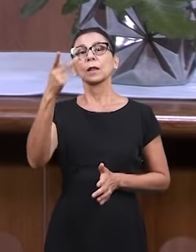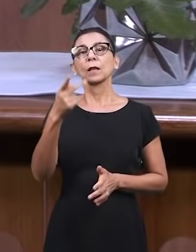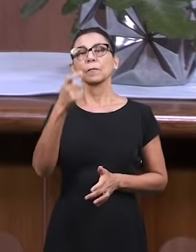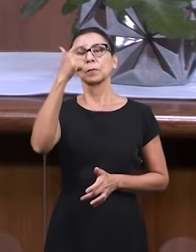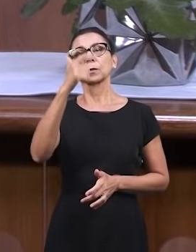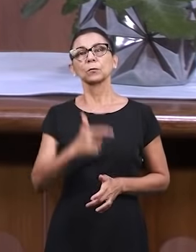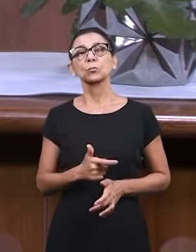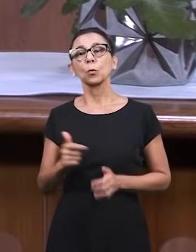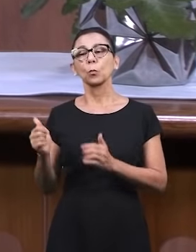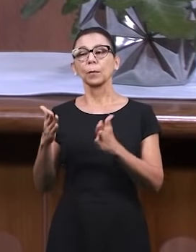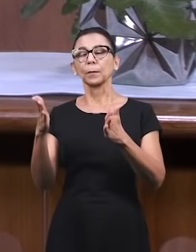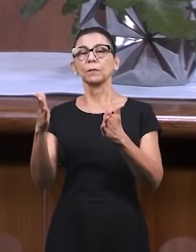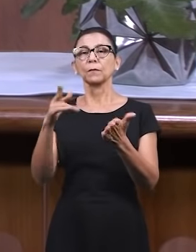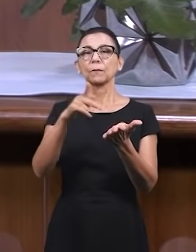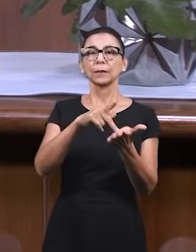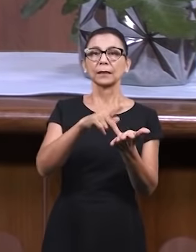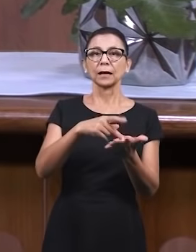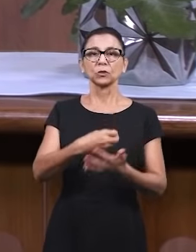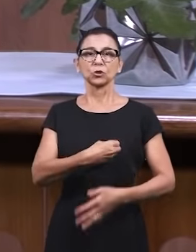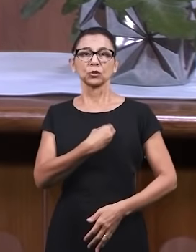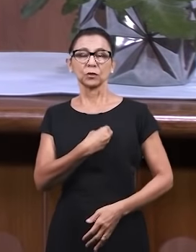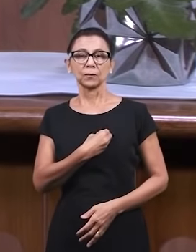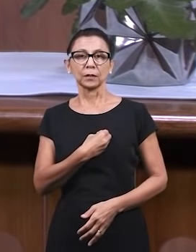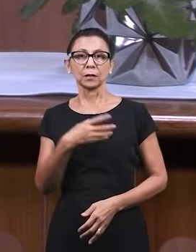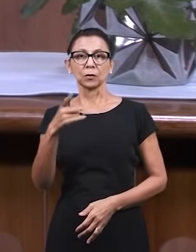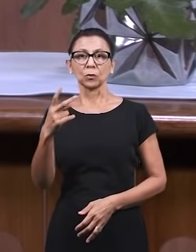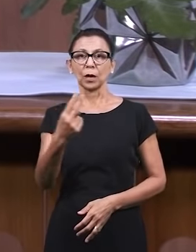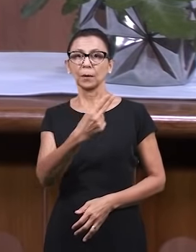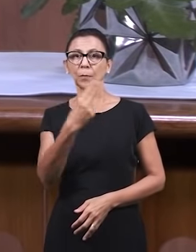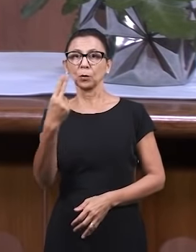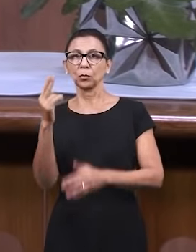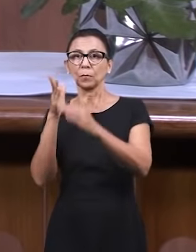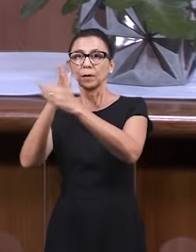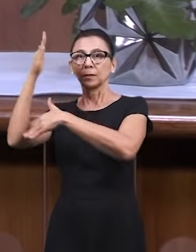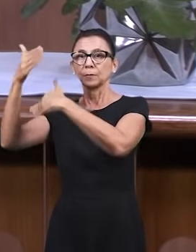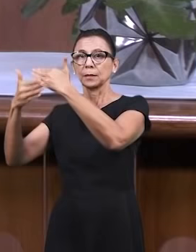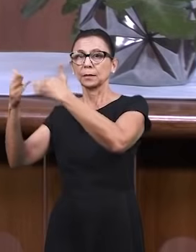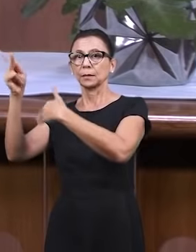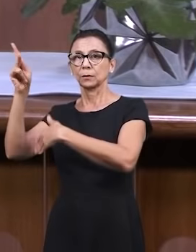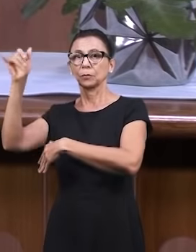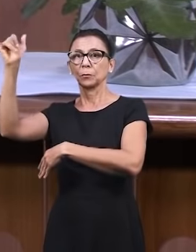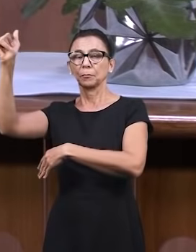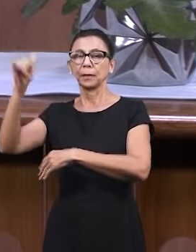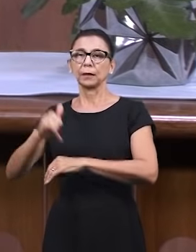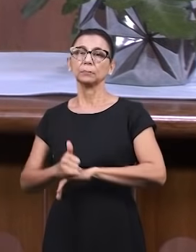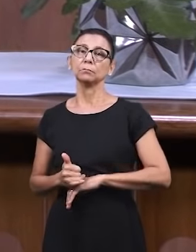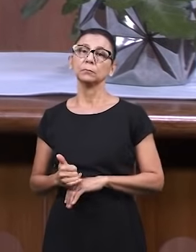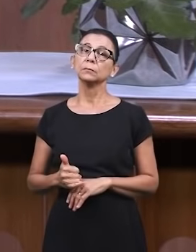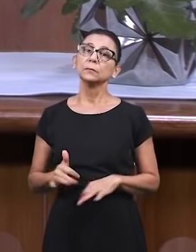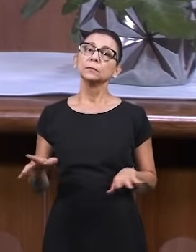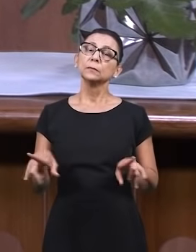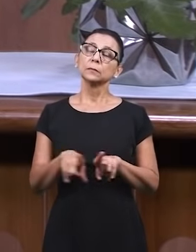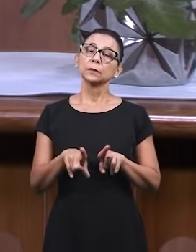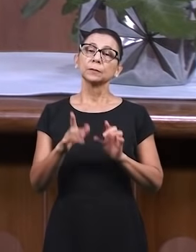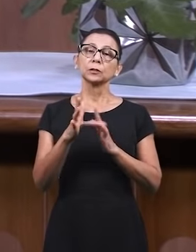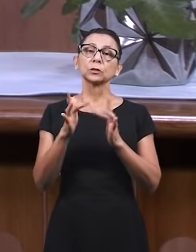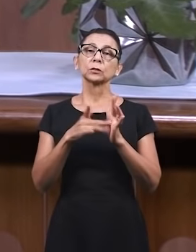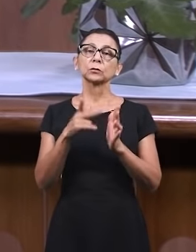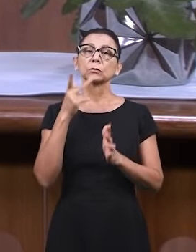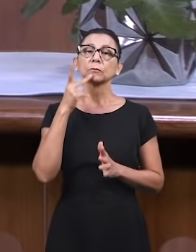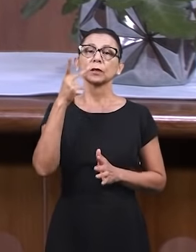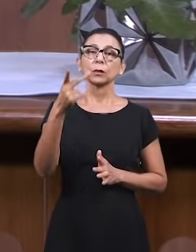caminho e a verdade e a vida. Ninguém vem ao Pai senão por mim. E o Senhor Jesus falou que o caminho é